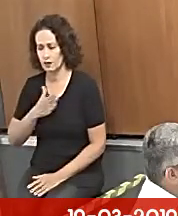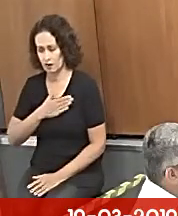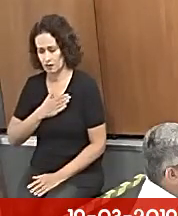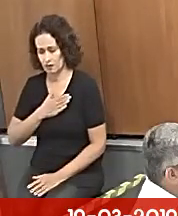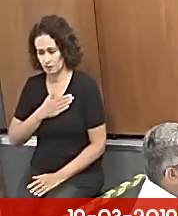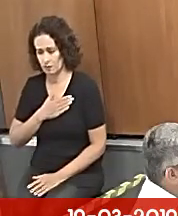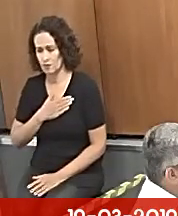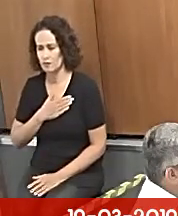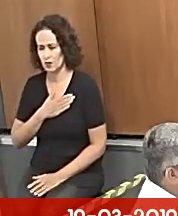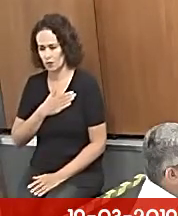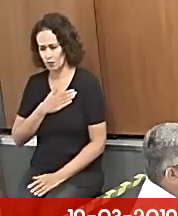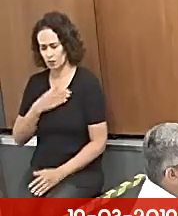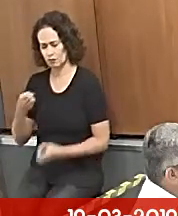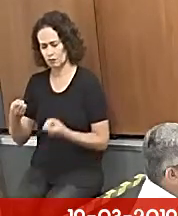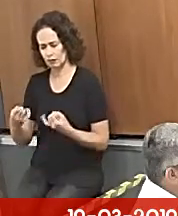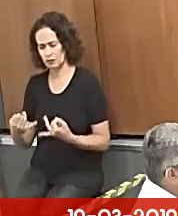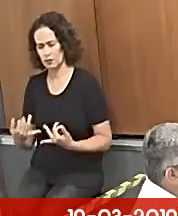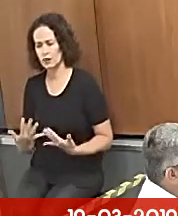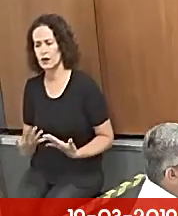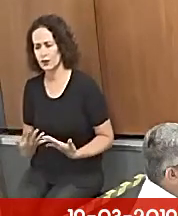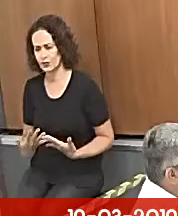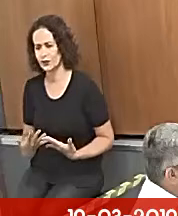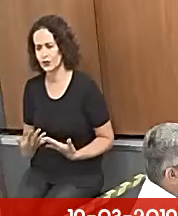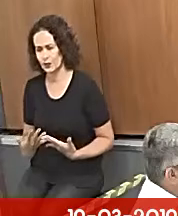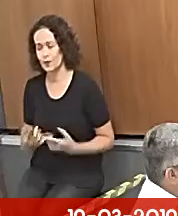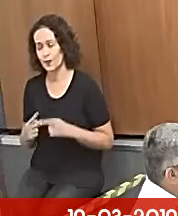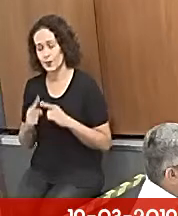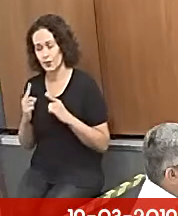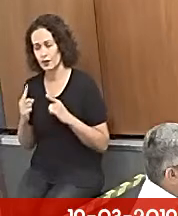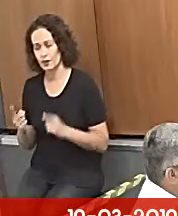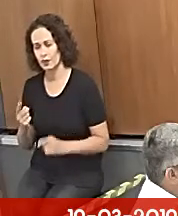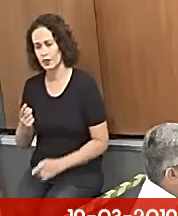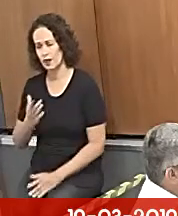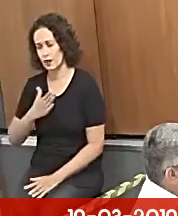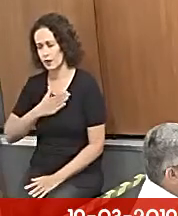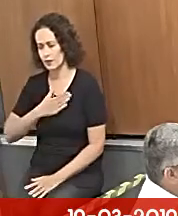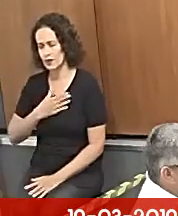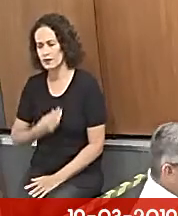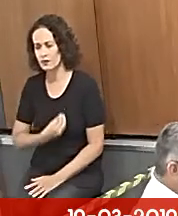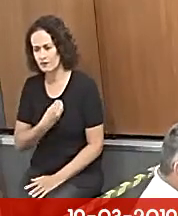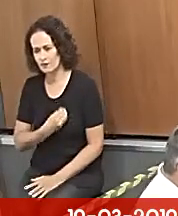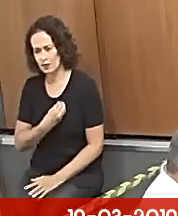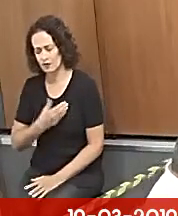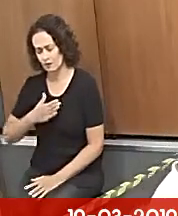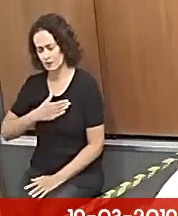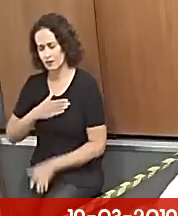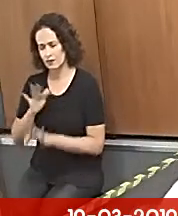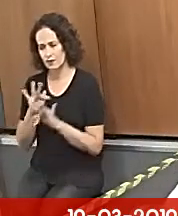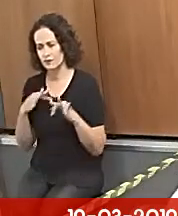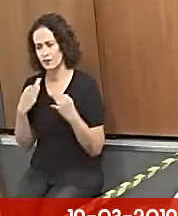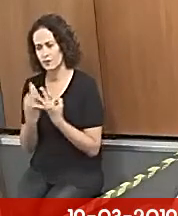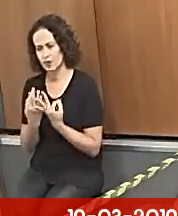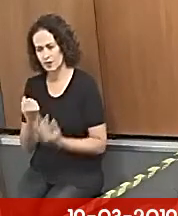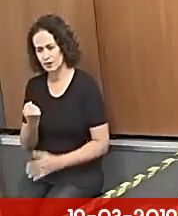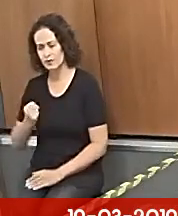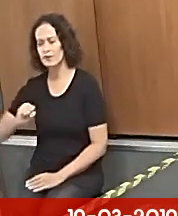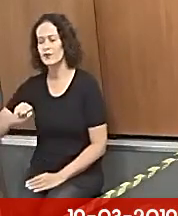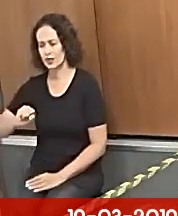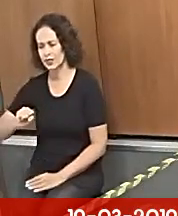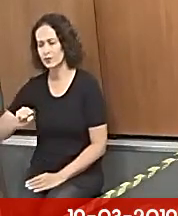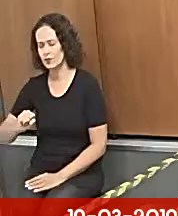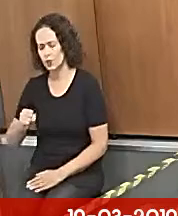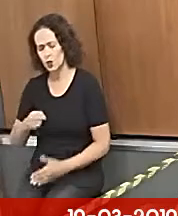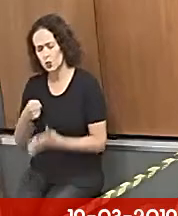mandato nenhuma bandeira de vida bandeira da minha família então podem ter certeza